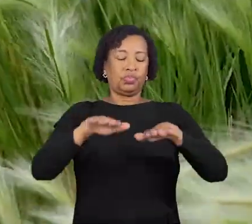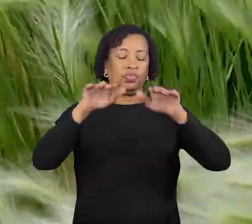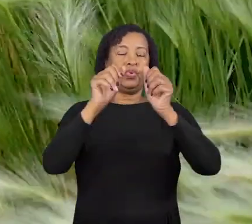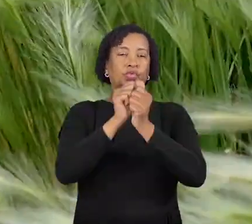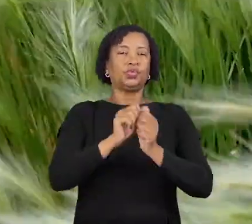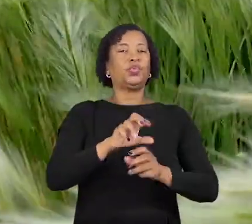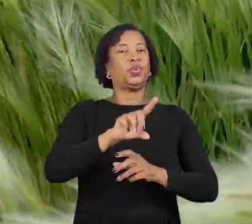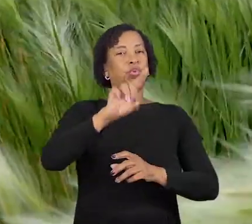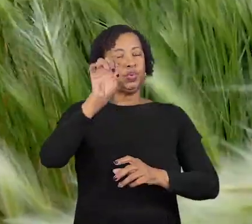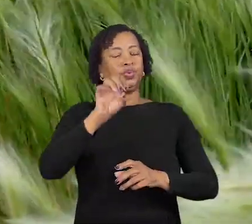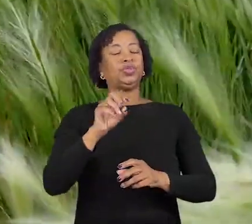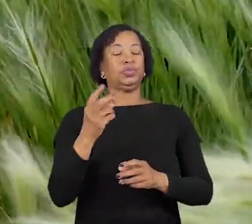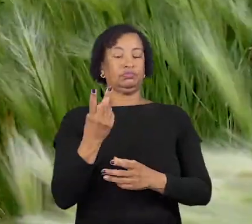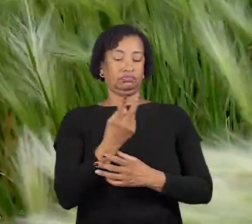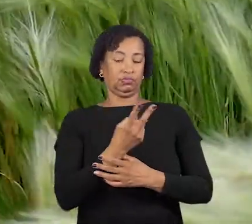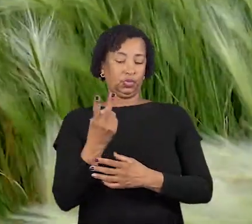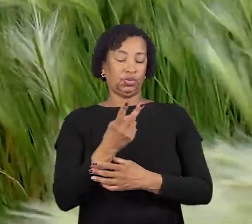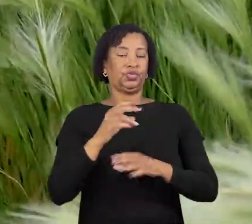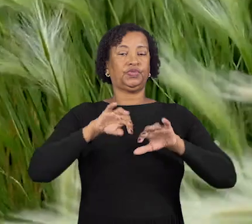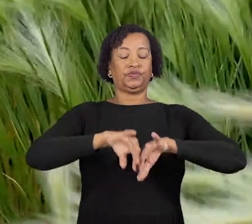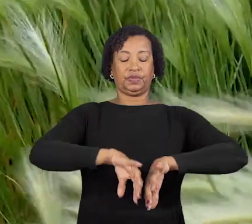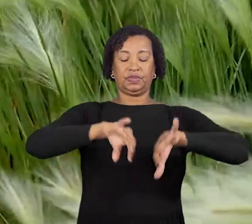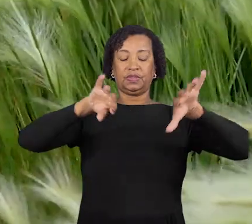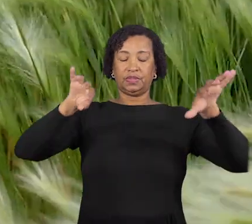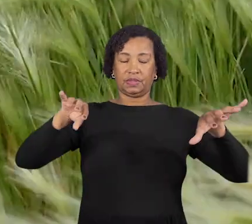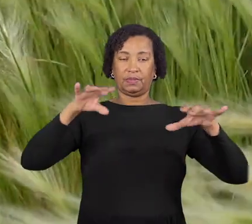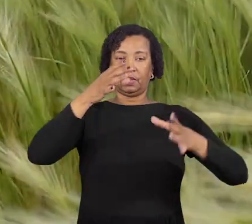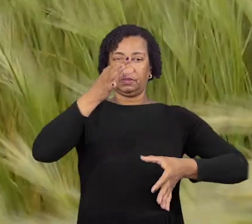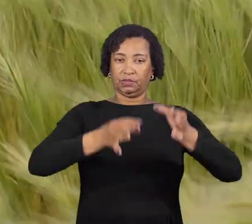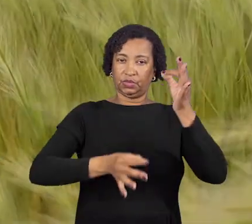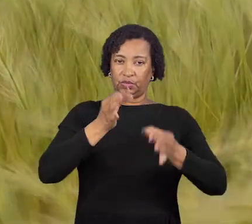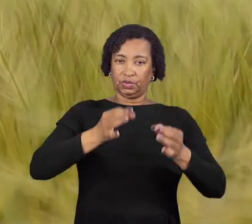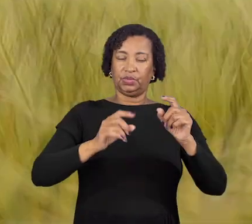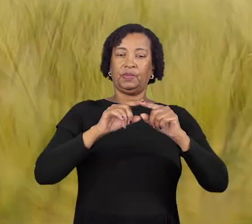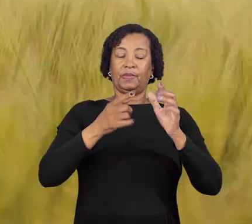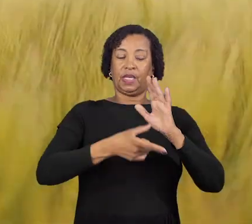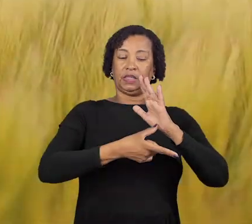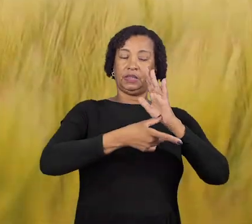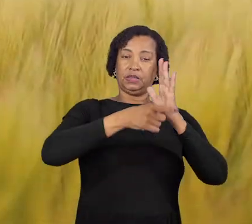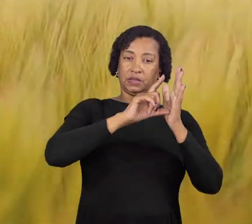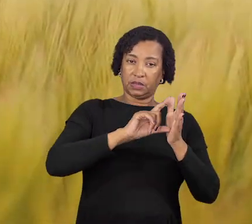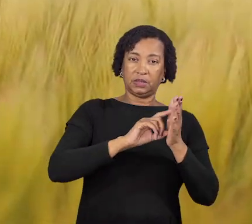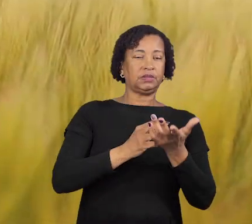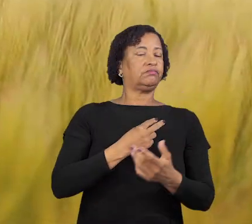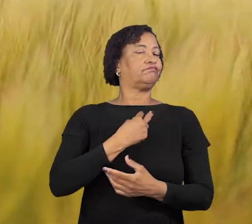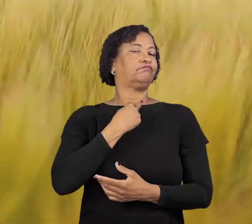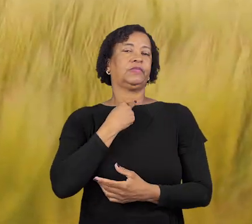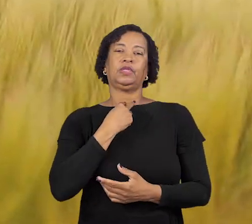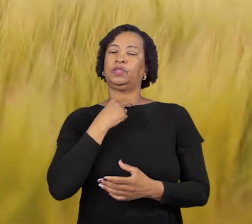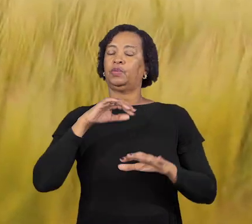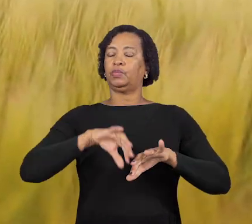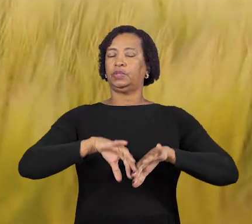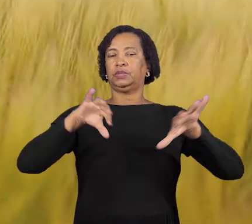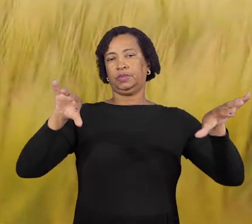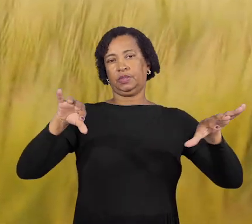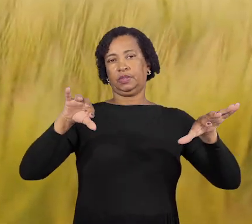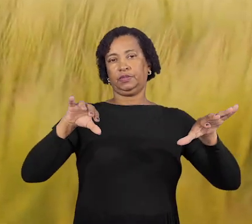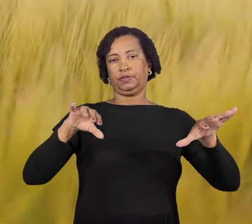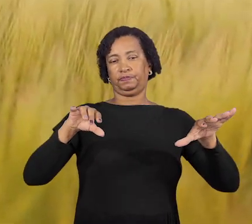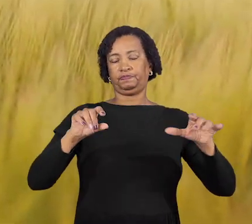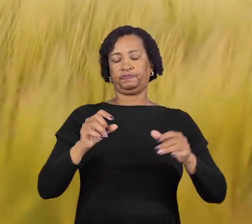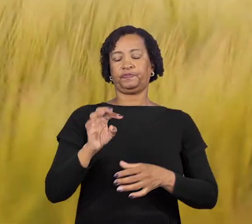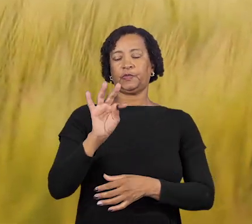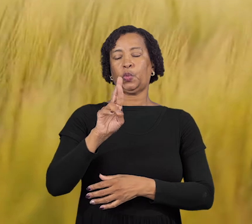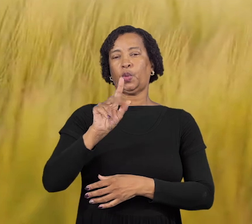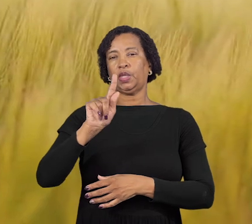da colheita, o trigo e o joio serão separados para o julgamento. Mas antes disso, eles não podem ser separados. O